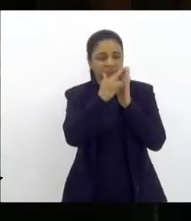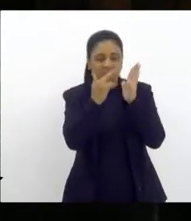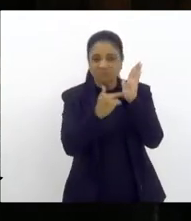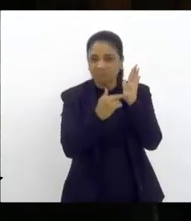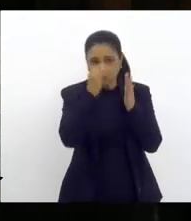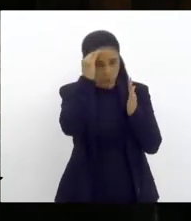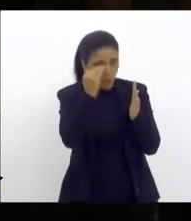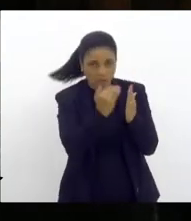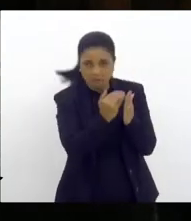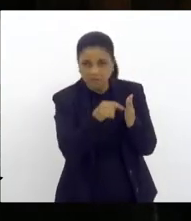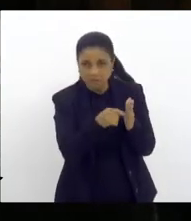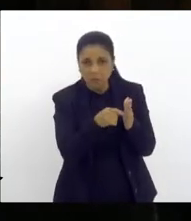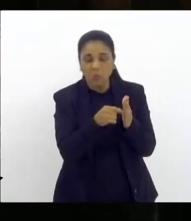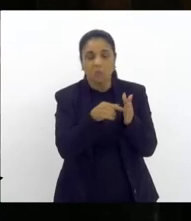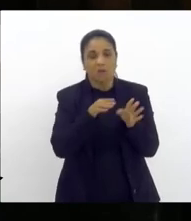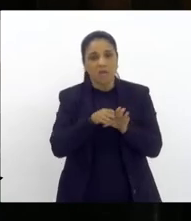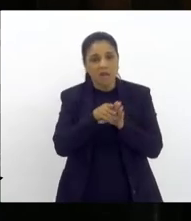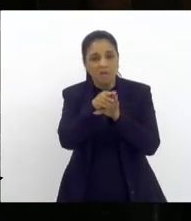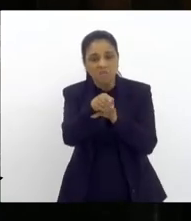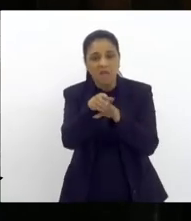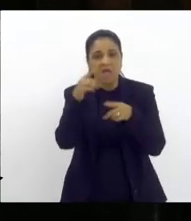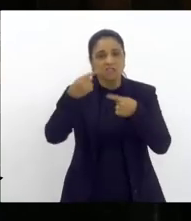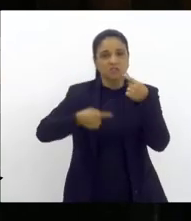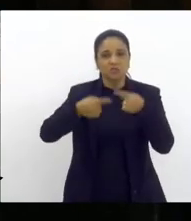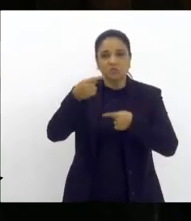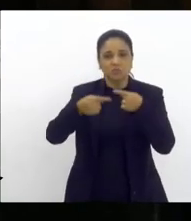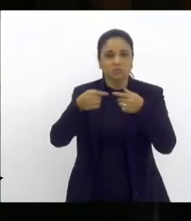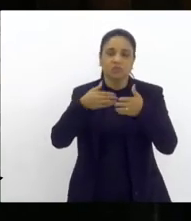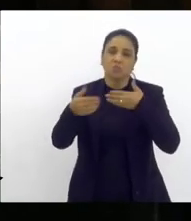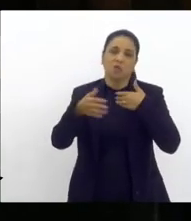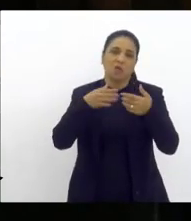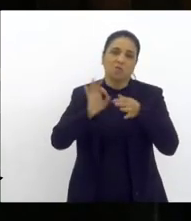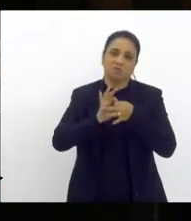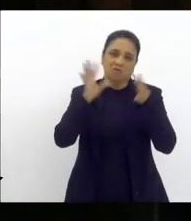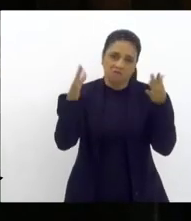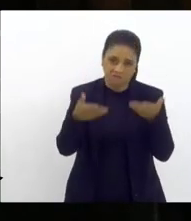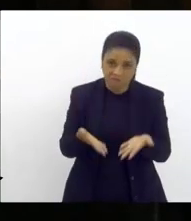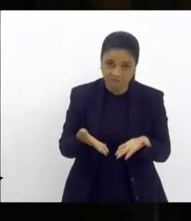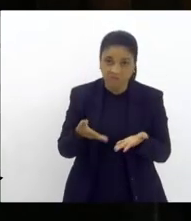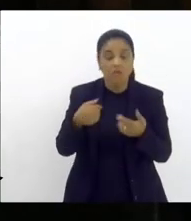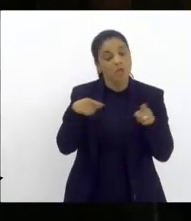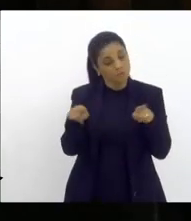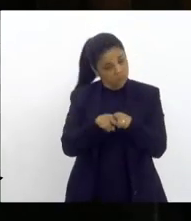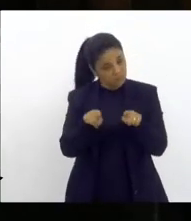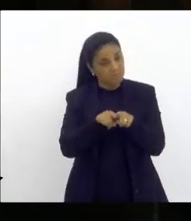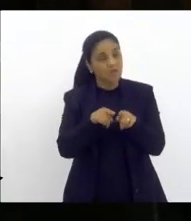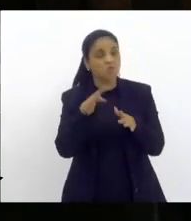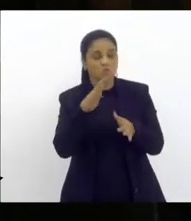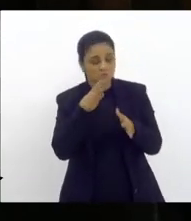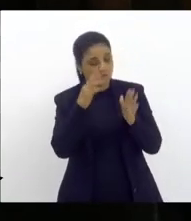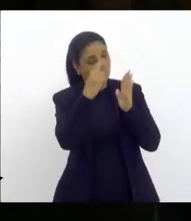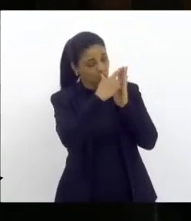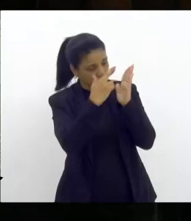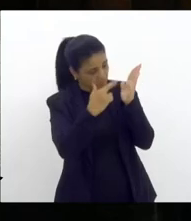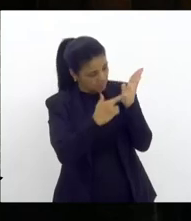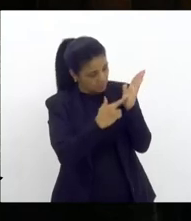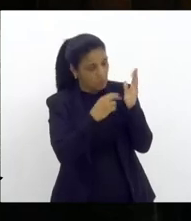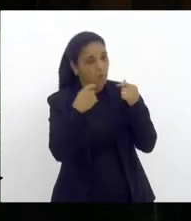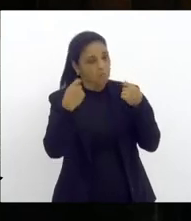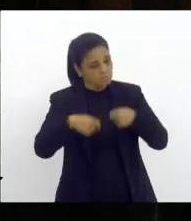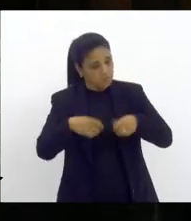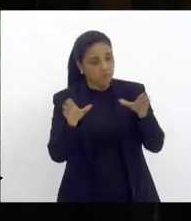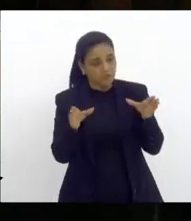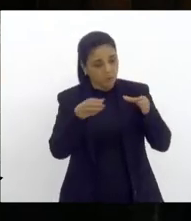para encaminhar para discutir para fazer o que bem quisessem E aí eu mostrei que eu também conheço o Regimento perdi a verificação de